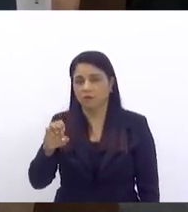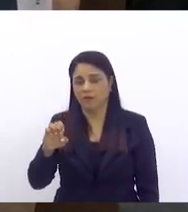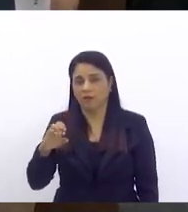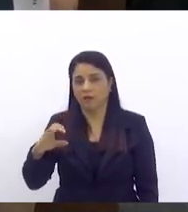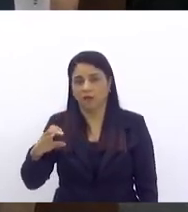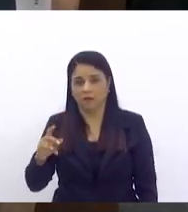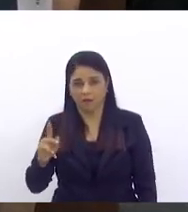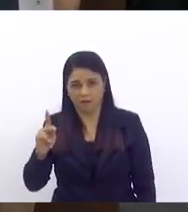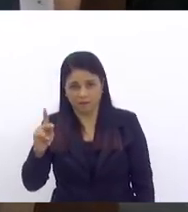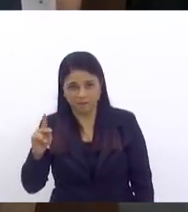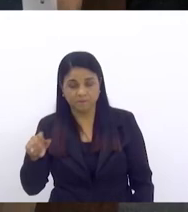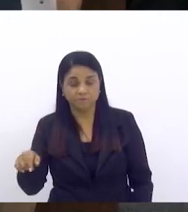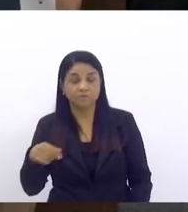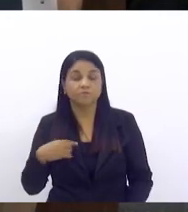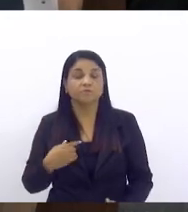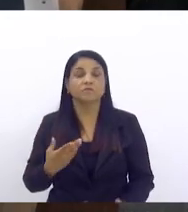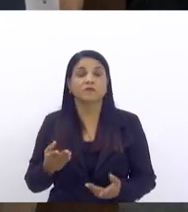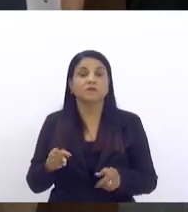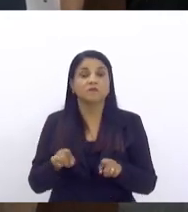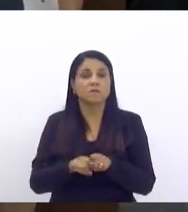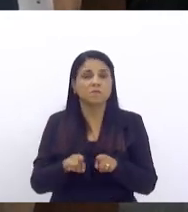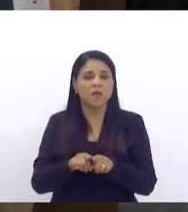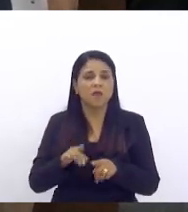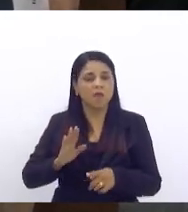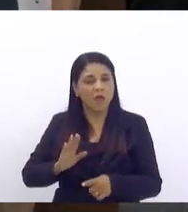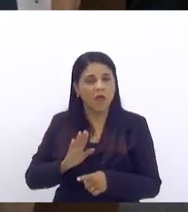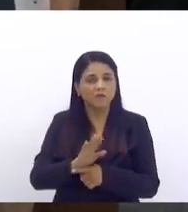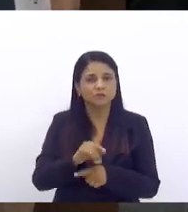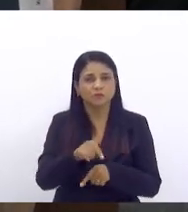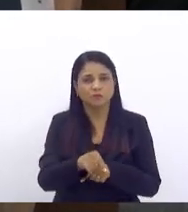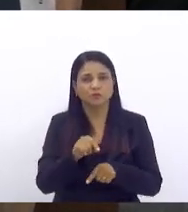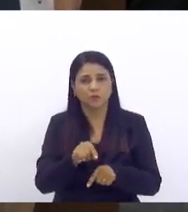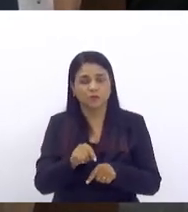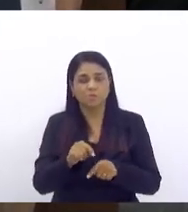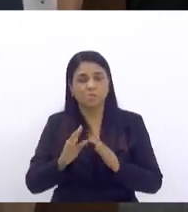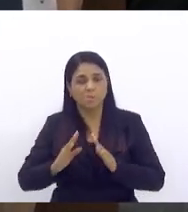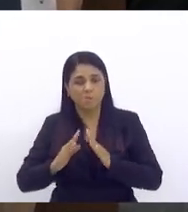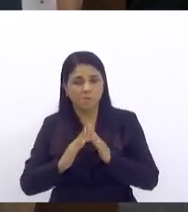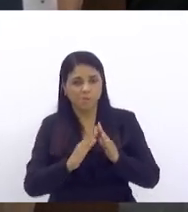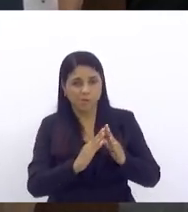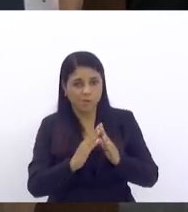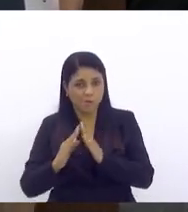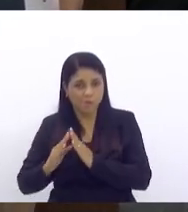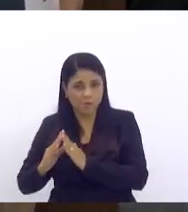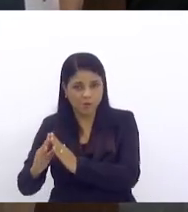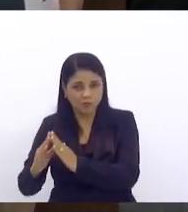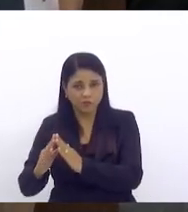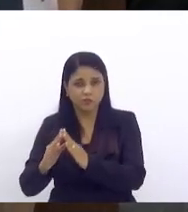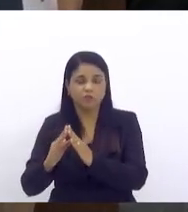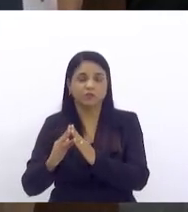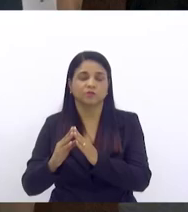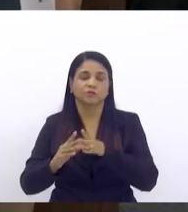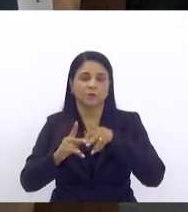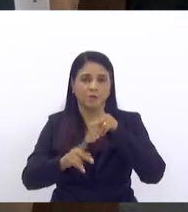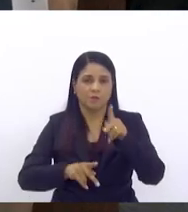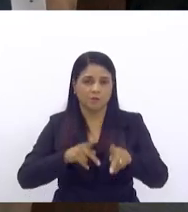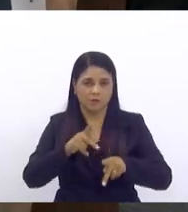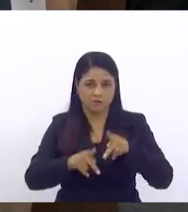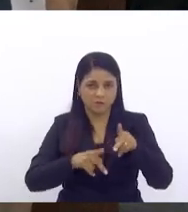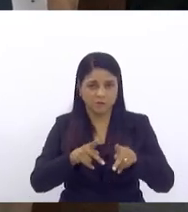assistência técnica ela é fundamental também na construção de moradias populares. Deputada Verônica, que me